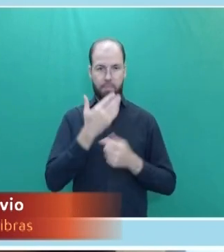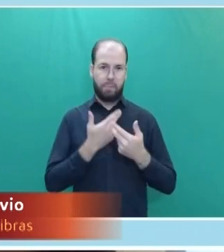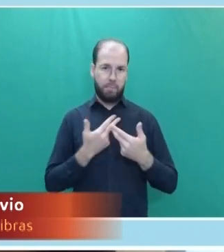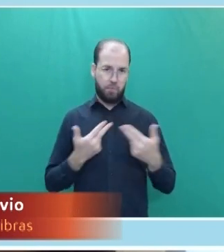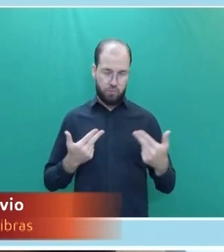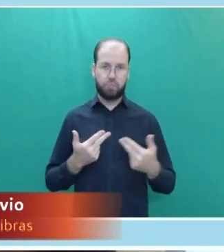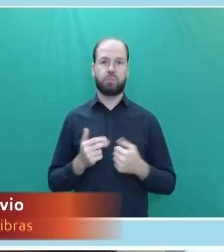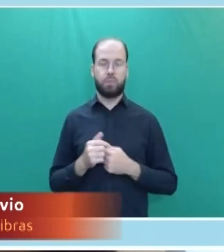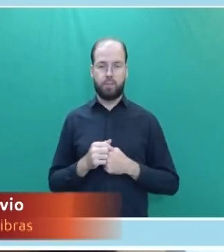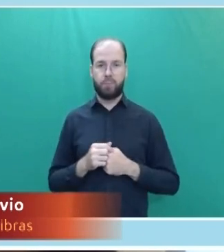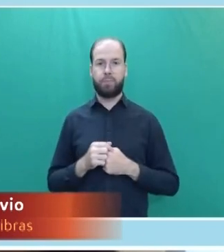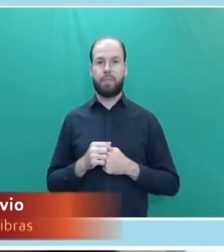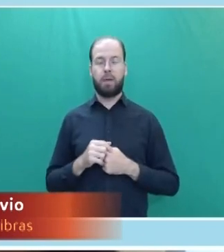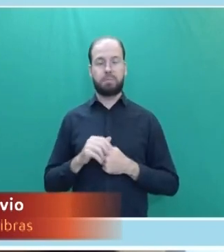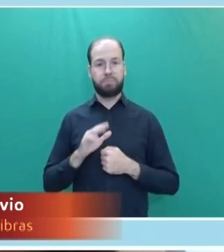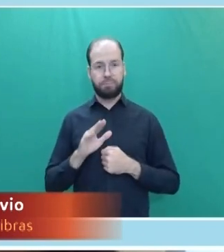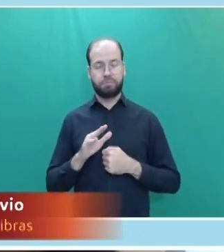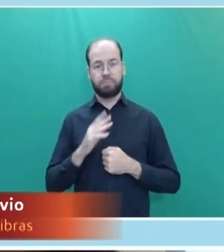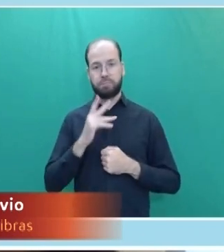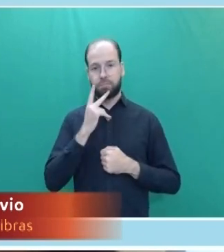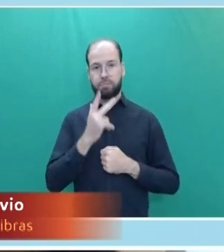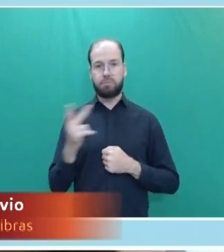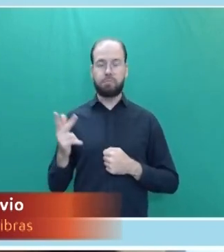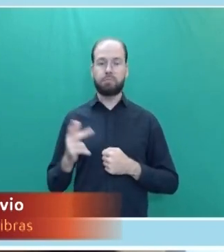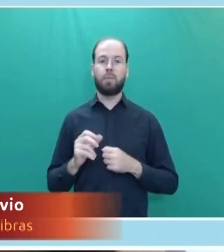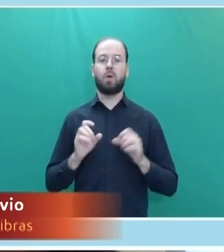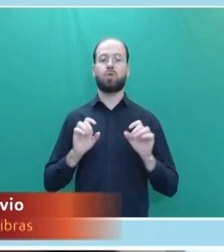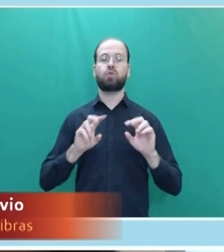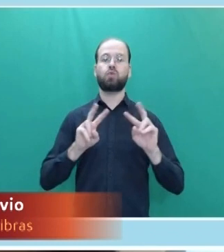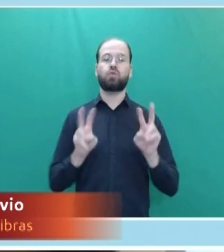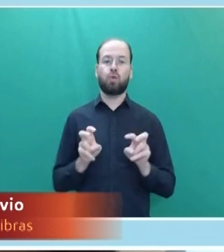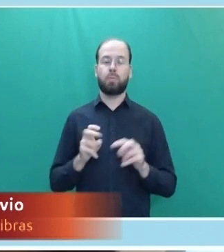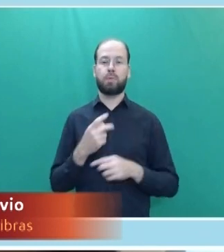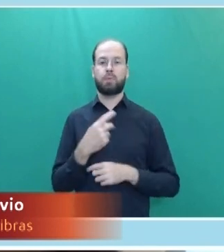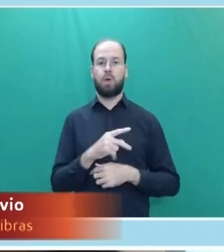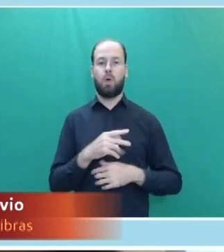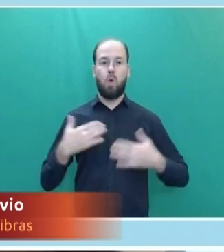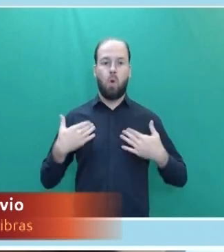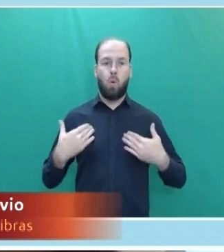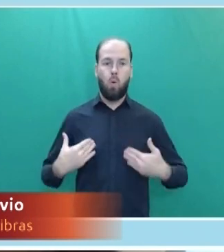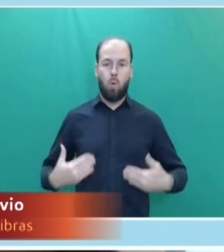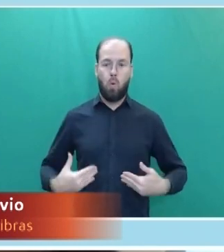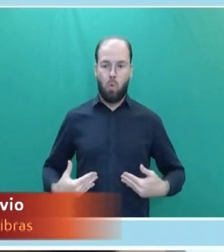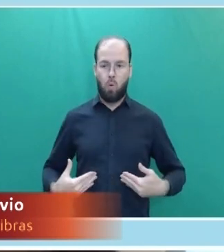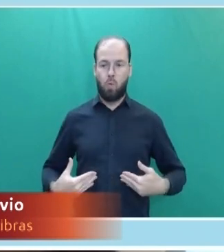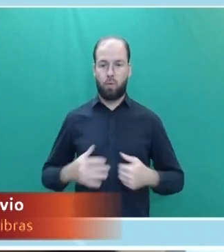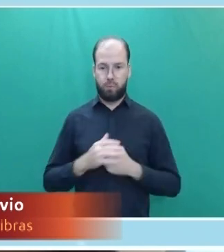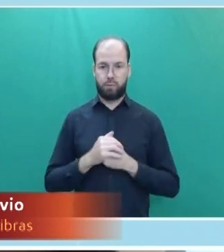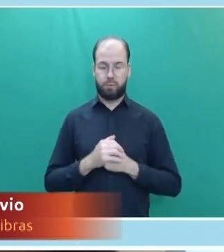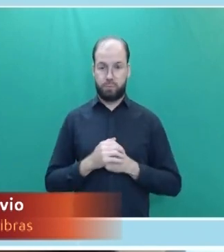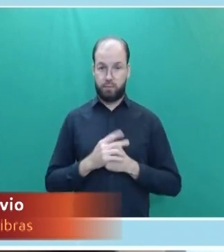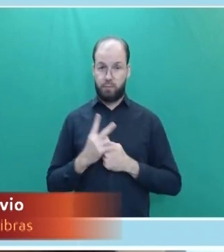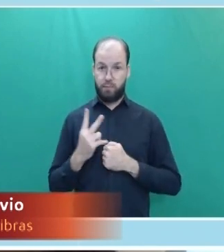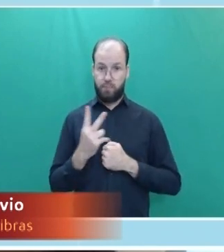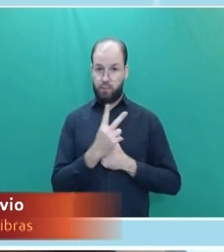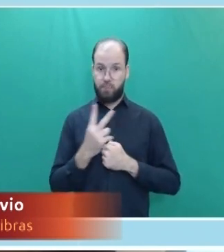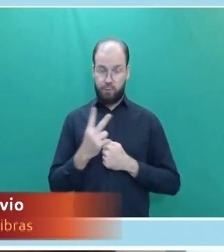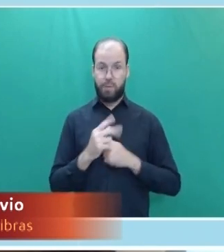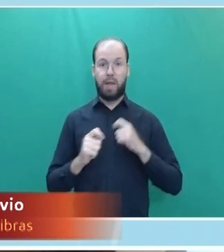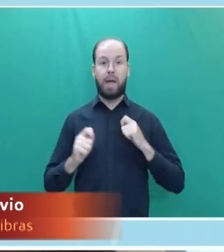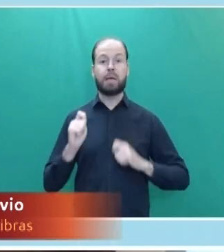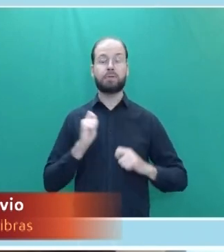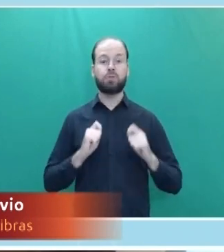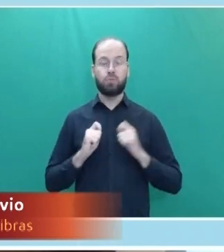ou falando explicitamente sobre o seu corpo, sobre a sua transição. Essas duas atrizes faziam